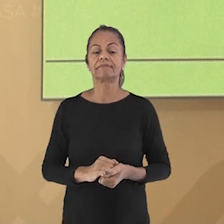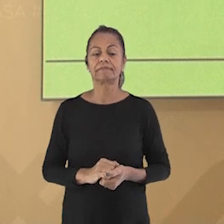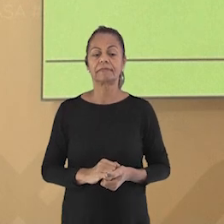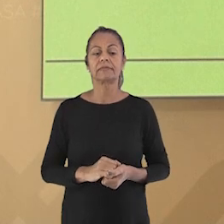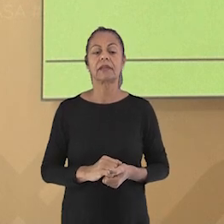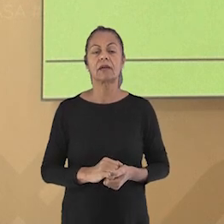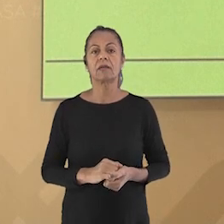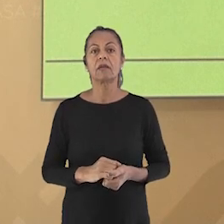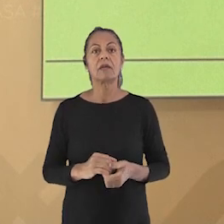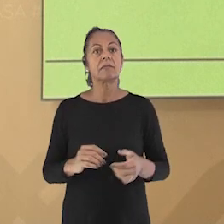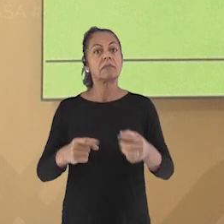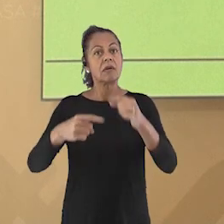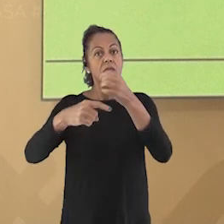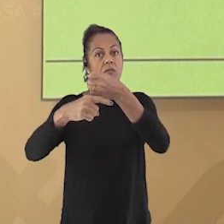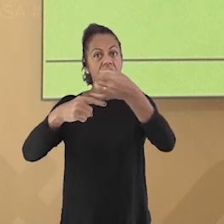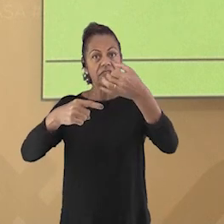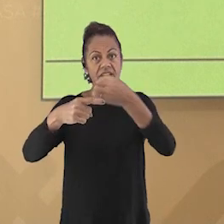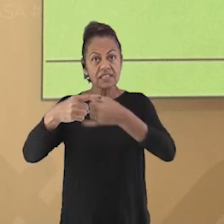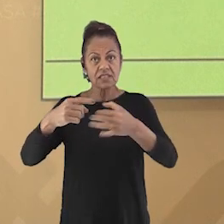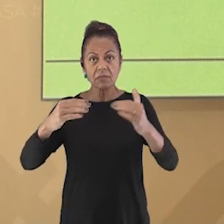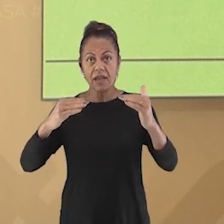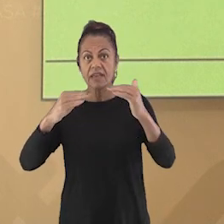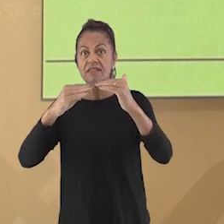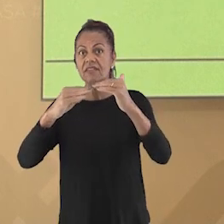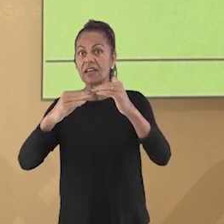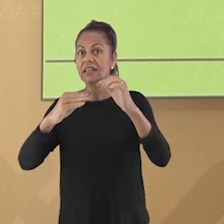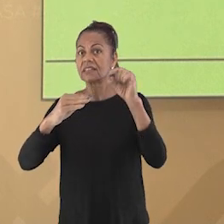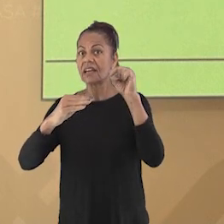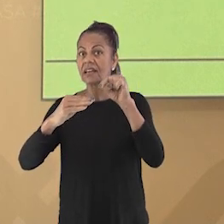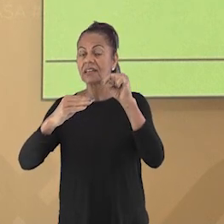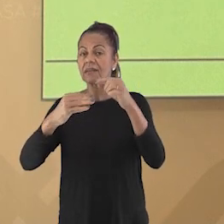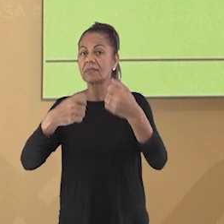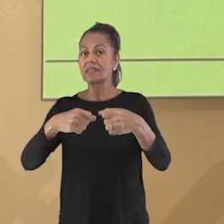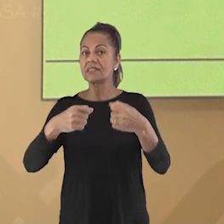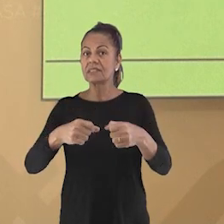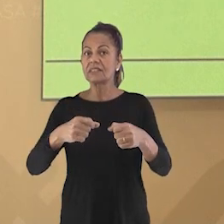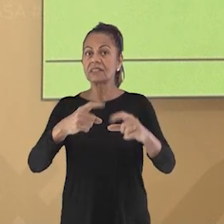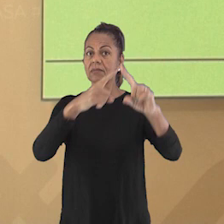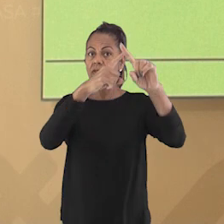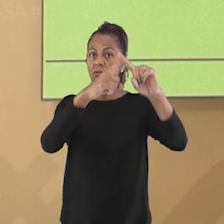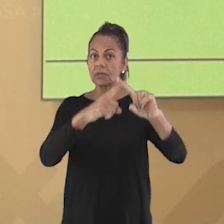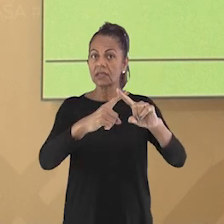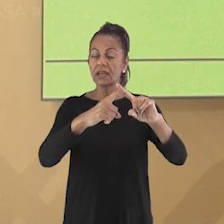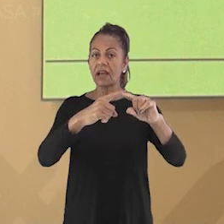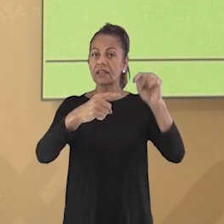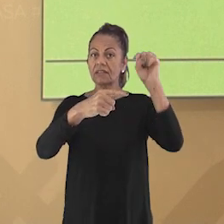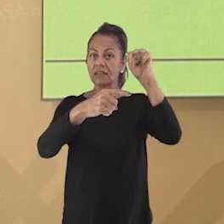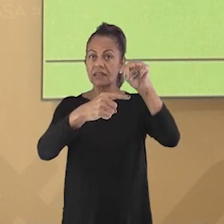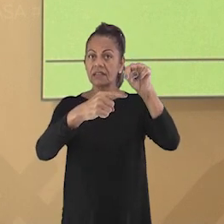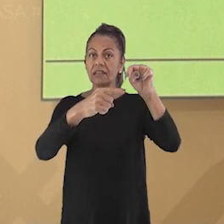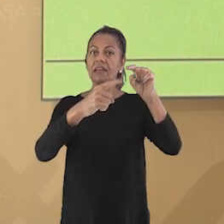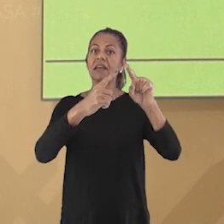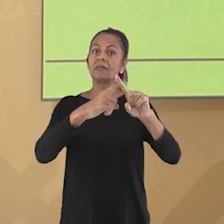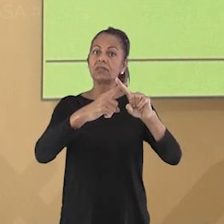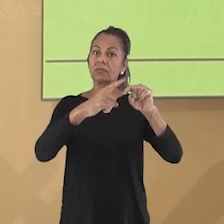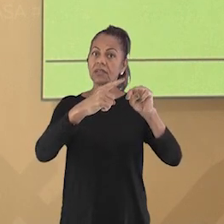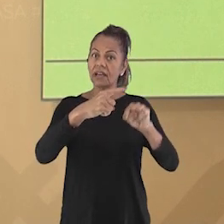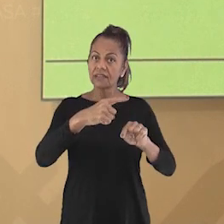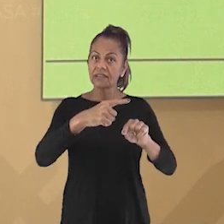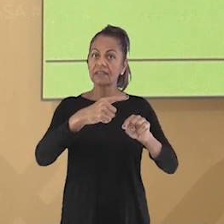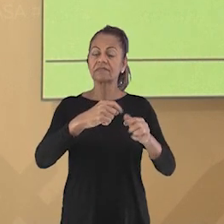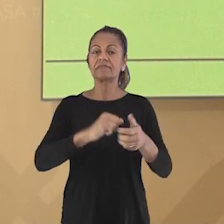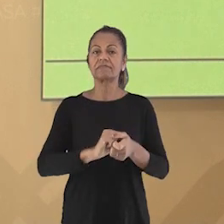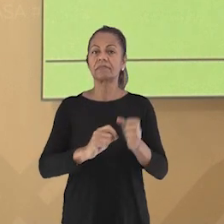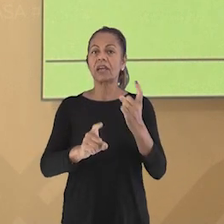ser equivalente, precisa ser multiplicada tanto no numerador quanto no denominador para ser